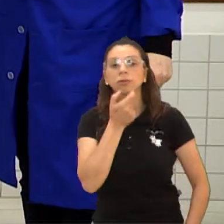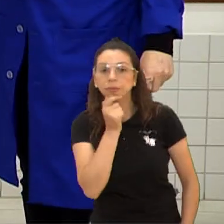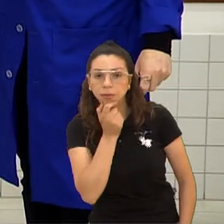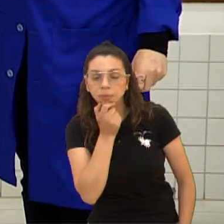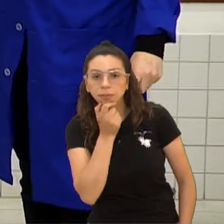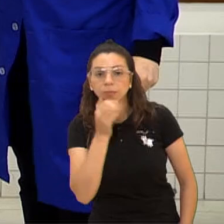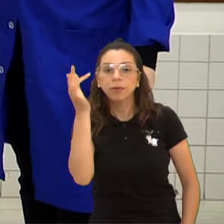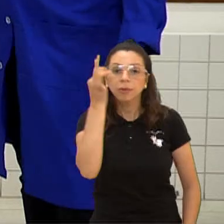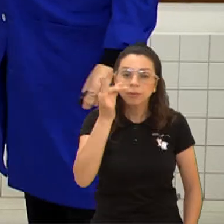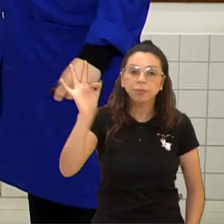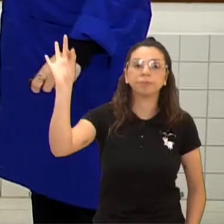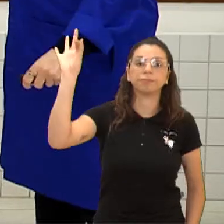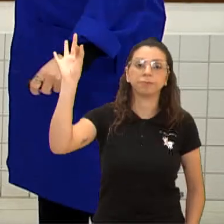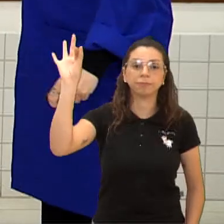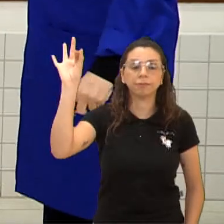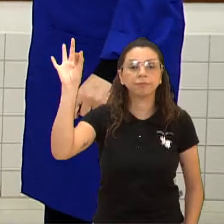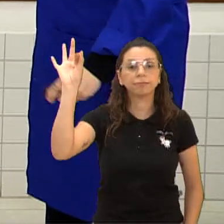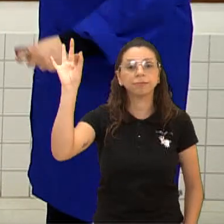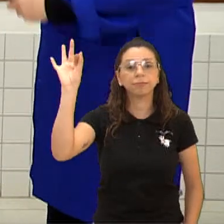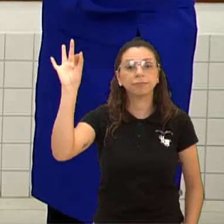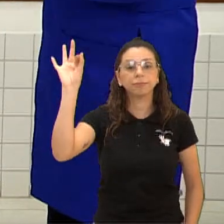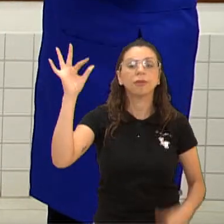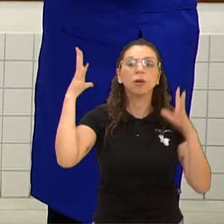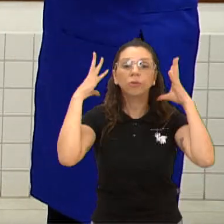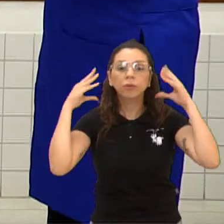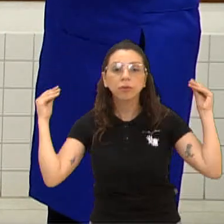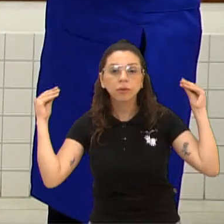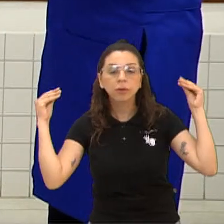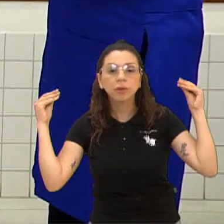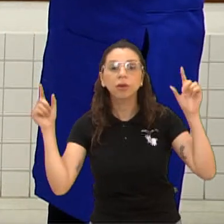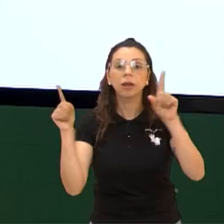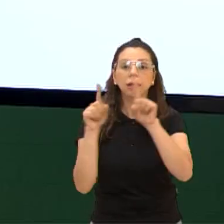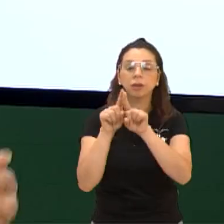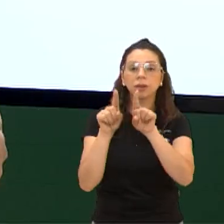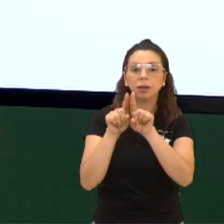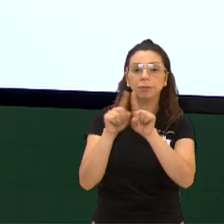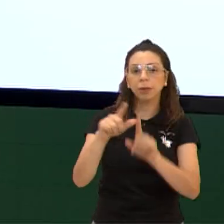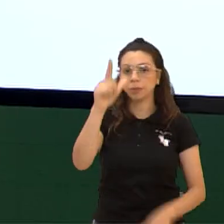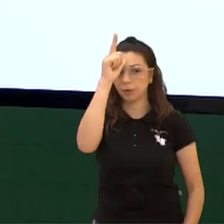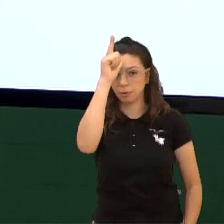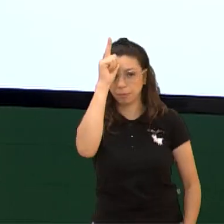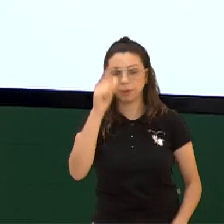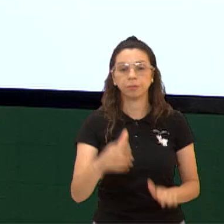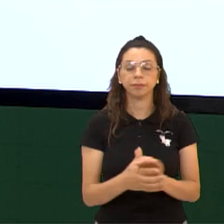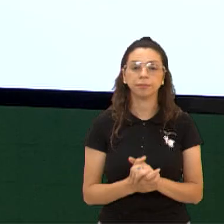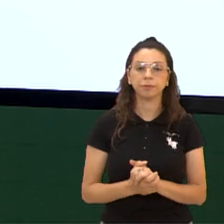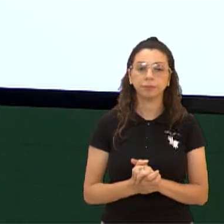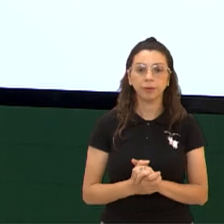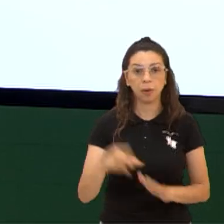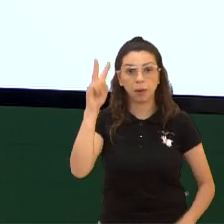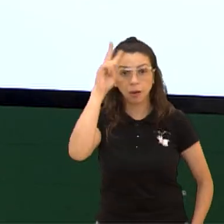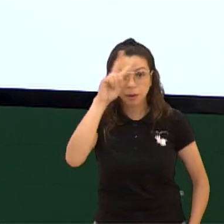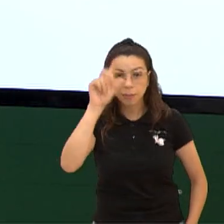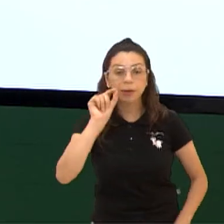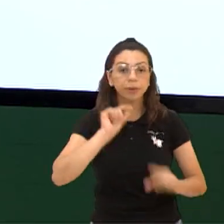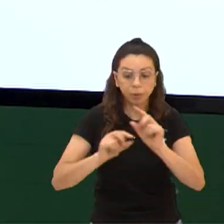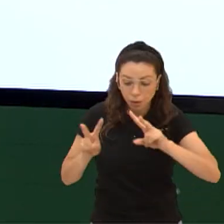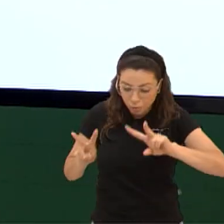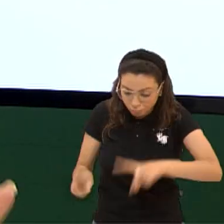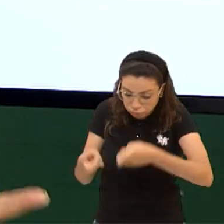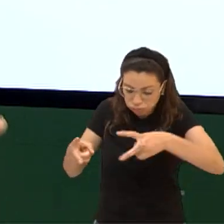ingleses, franceses, os holandeses e os alemães. Lembrando que a exploração